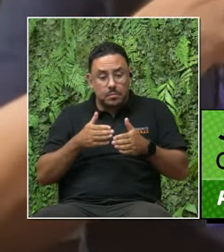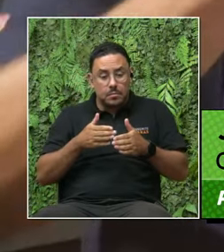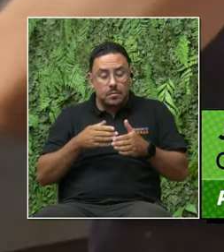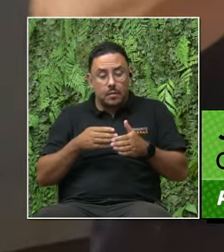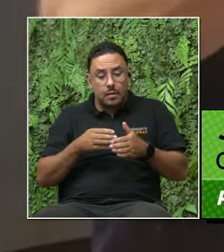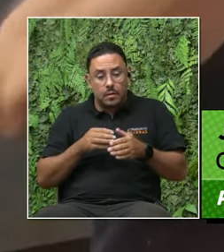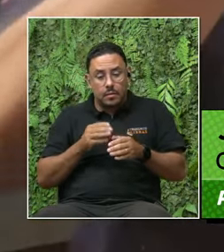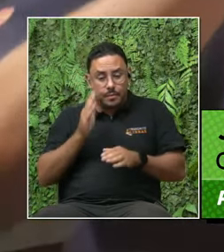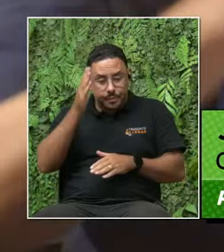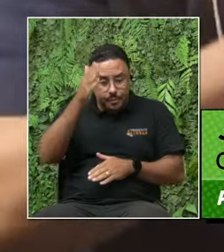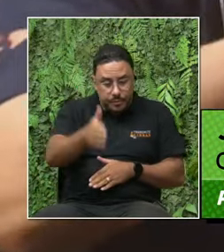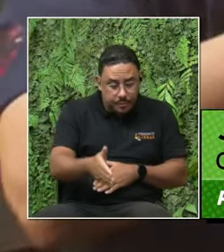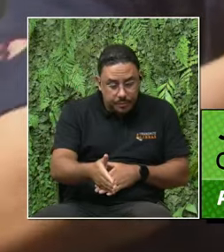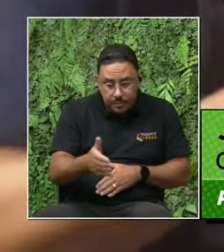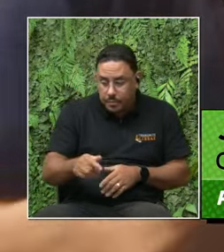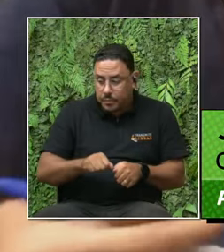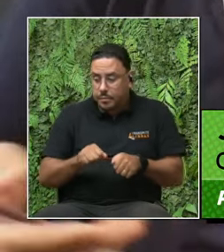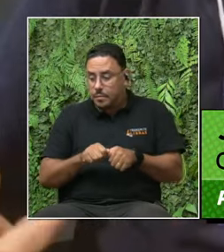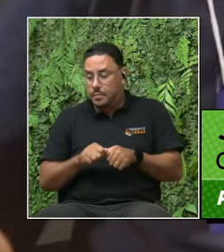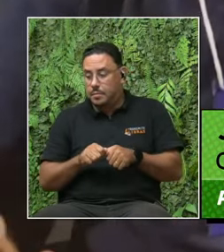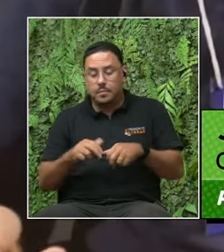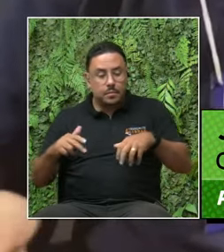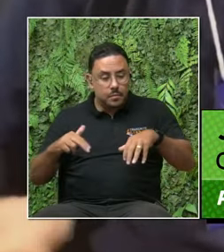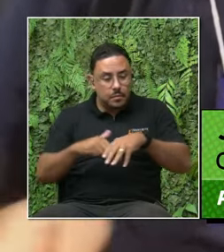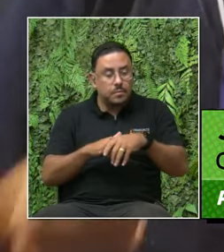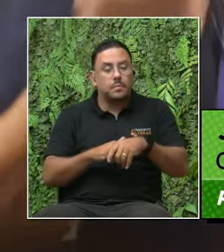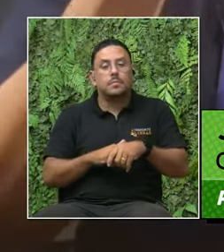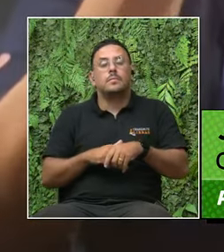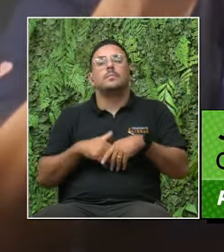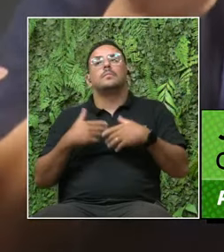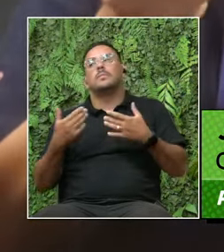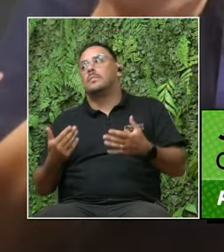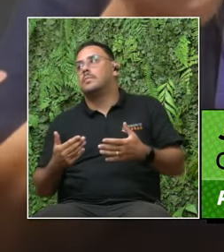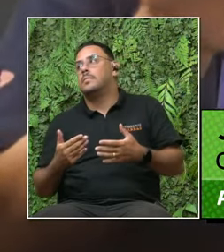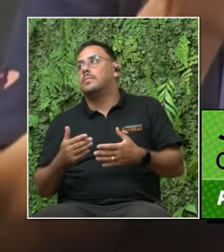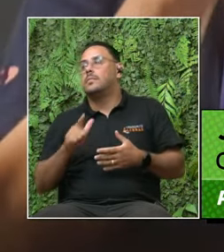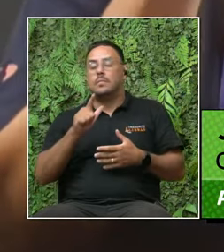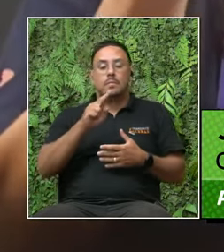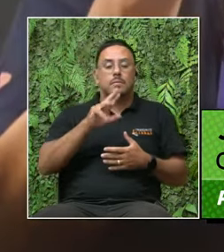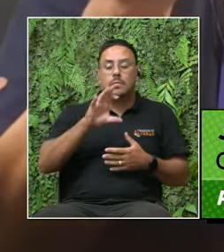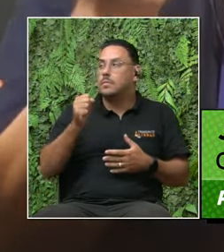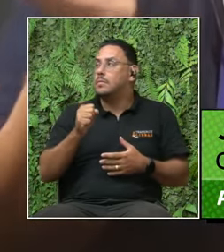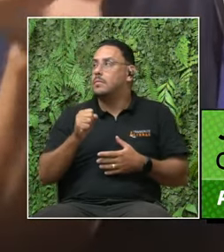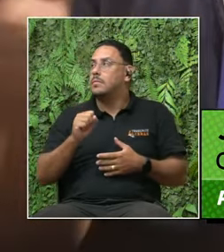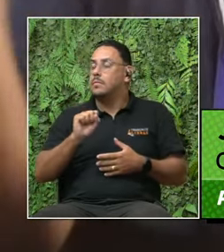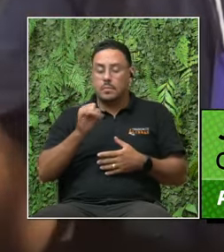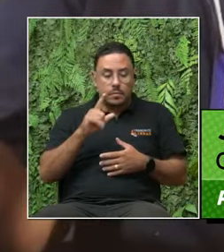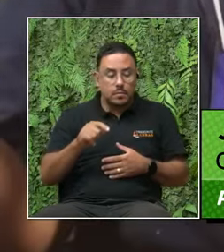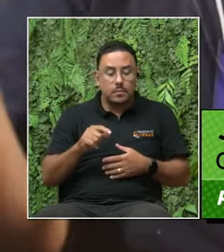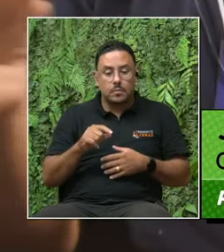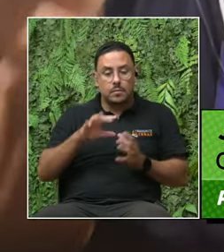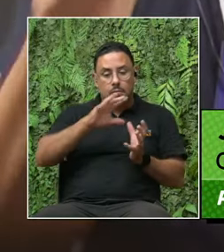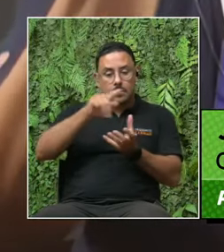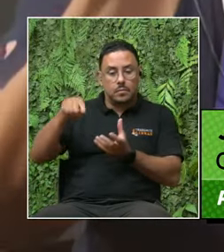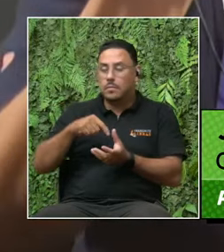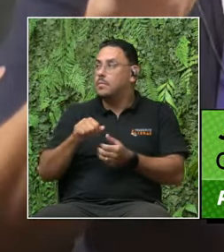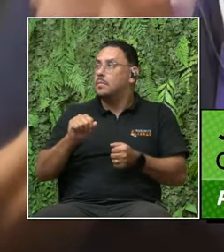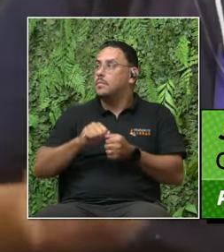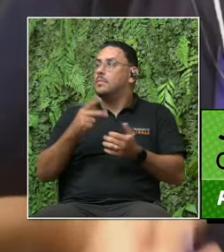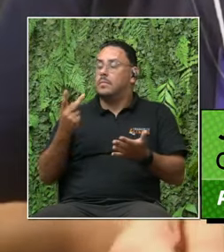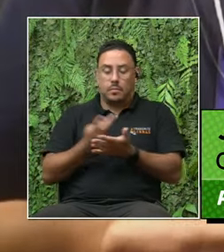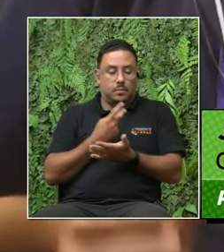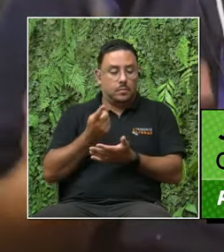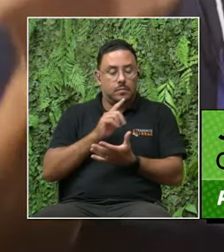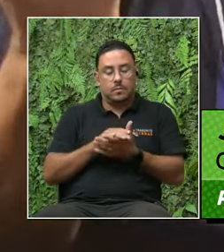você acha que é só você quer que eu levante a a perna aqui para você passar P então o Lucas Silva foi o único jogador no planeta Terra que comete esse tipo de